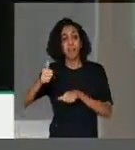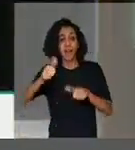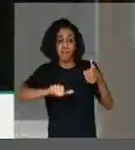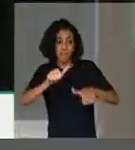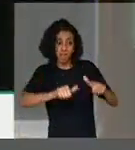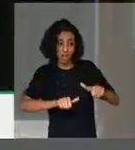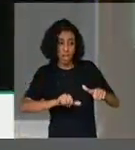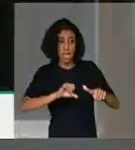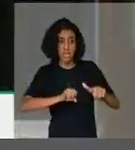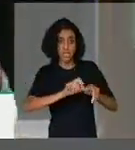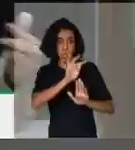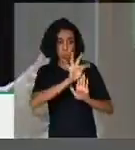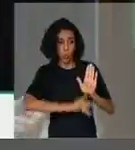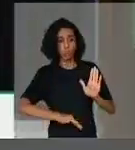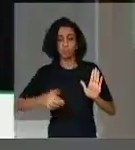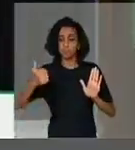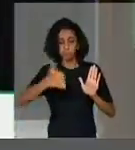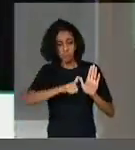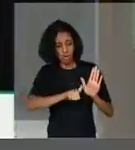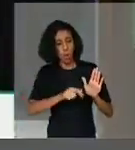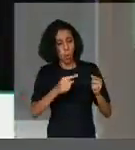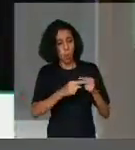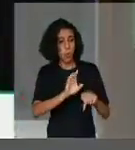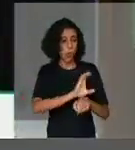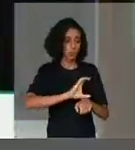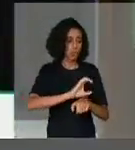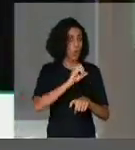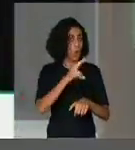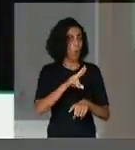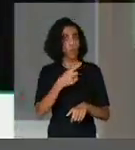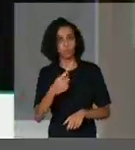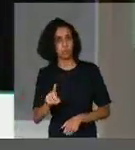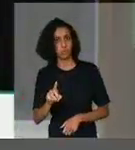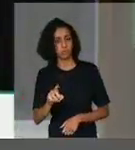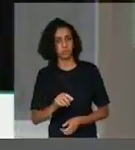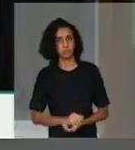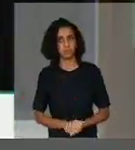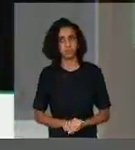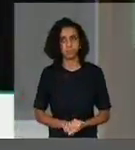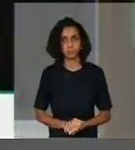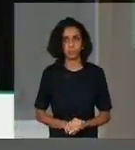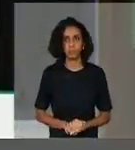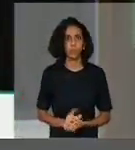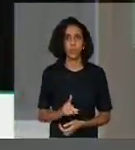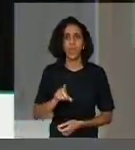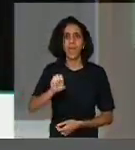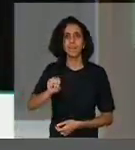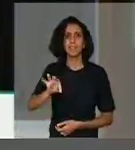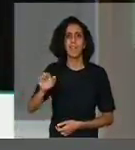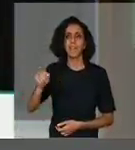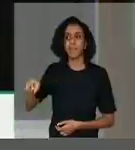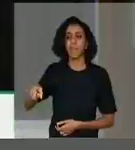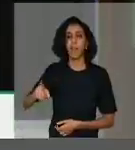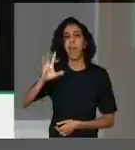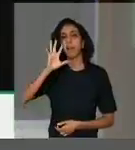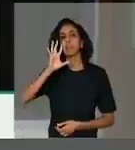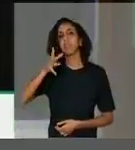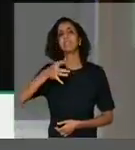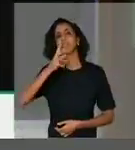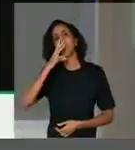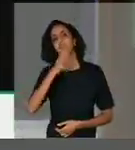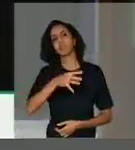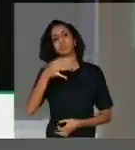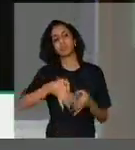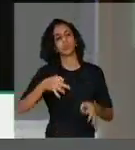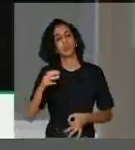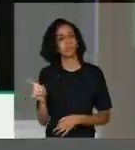ou não do que a gente coloca na Constituição Federal, e não o Supremo Tribunal Federal fazer julgamento